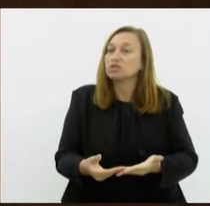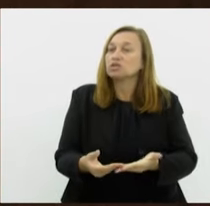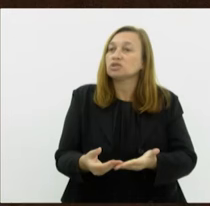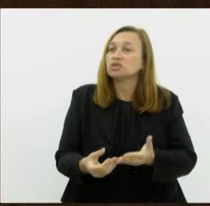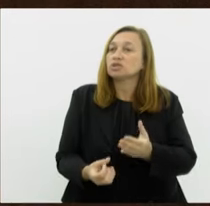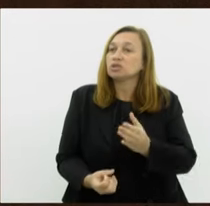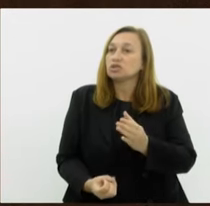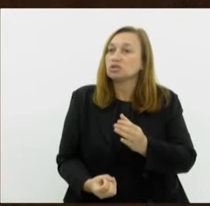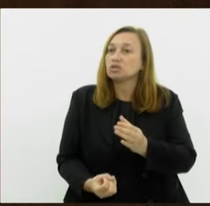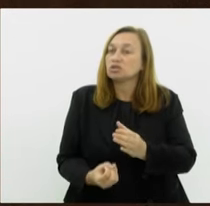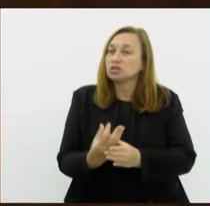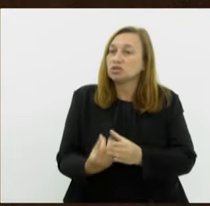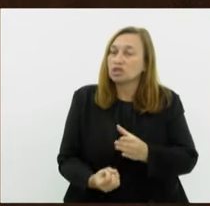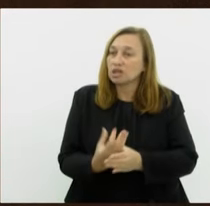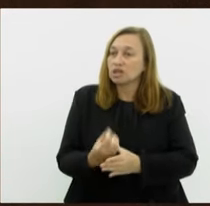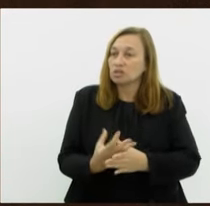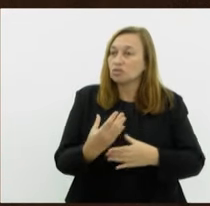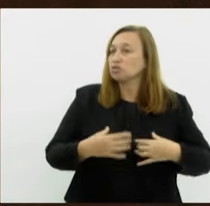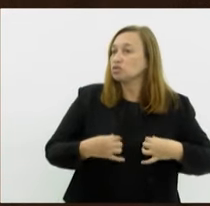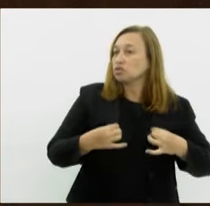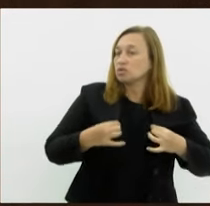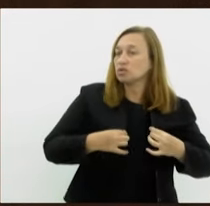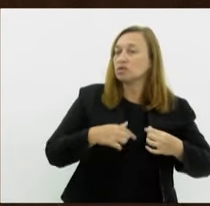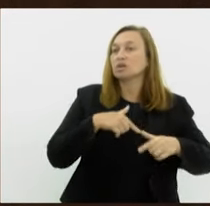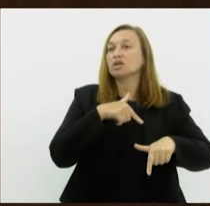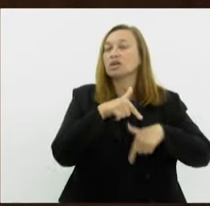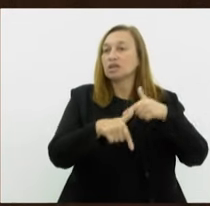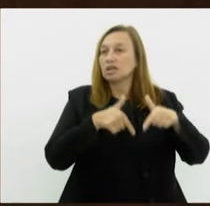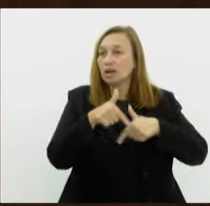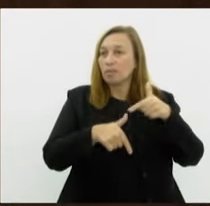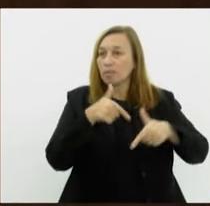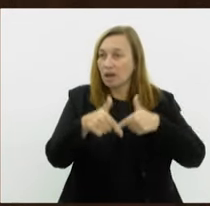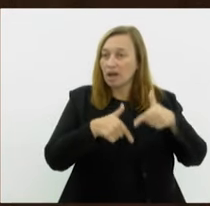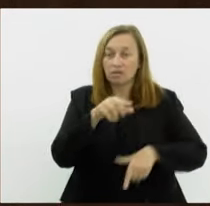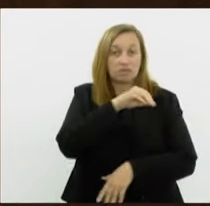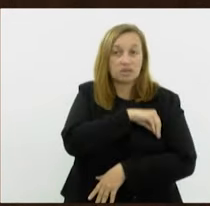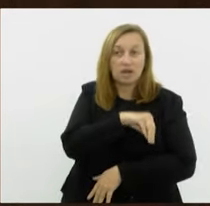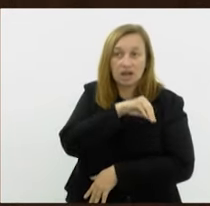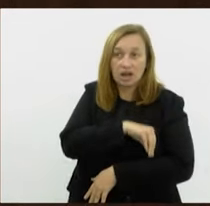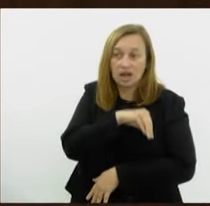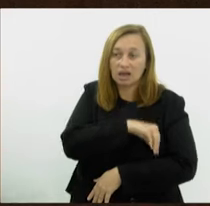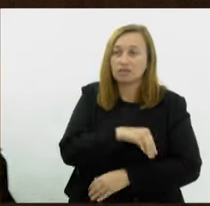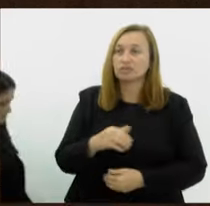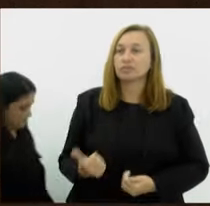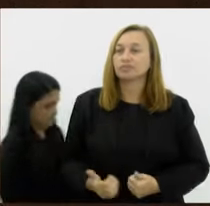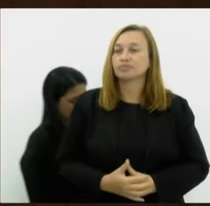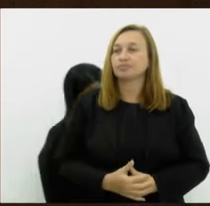locais, gerando renda, gerando emprego, propiciando, não é, que